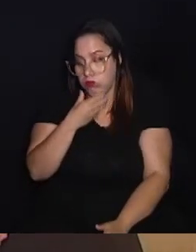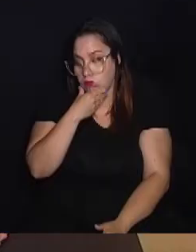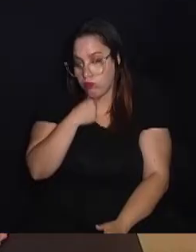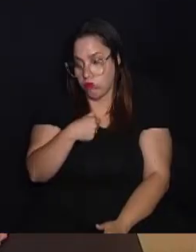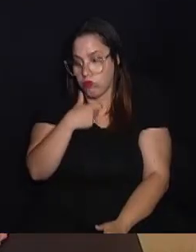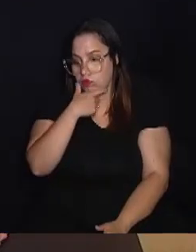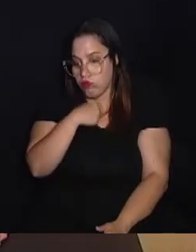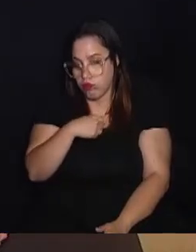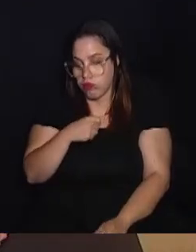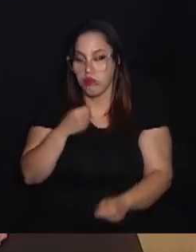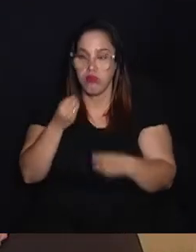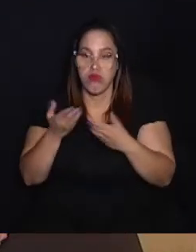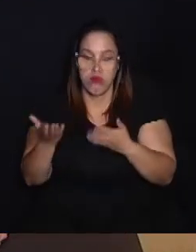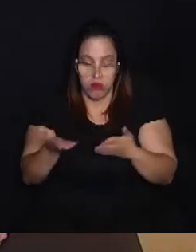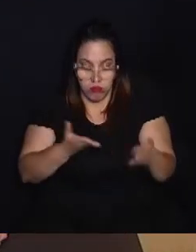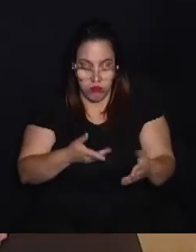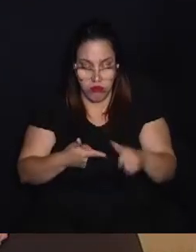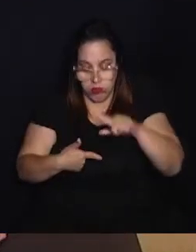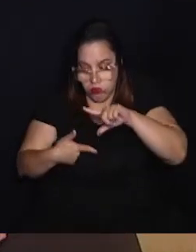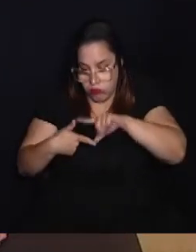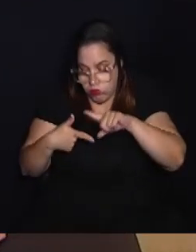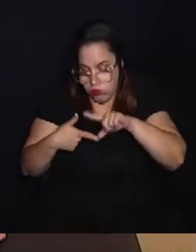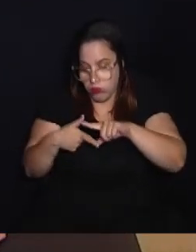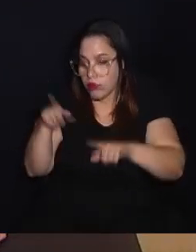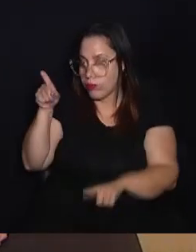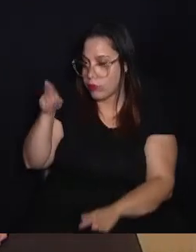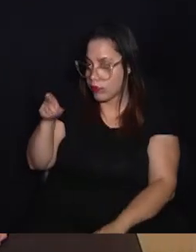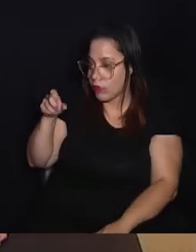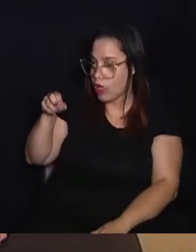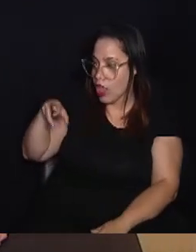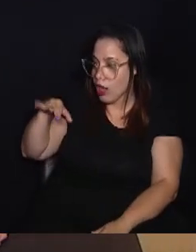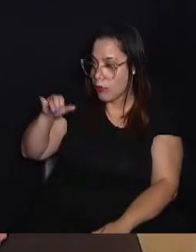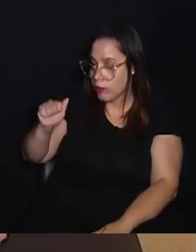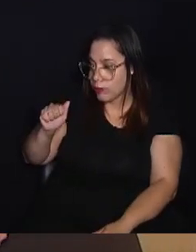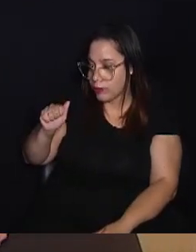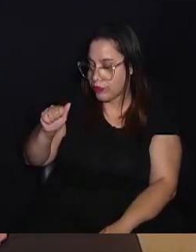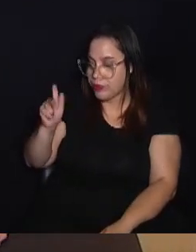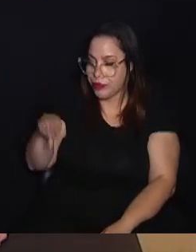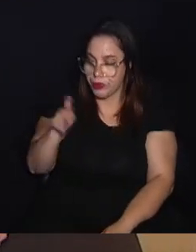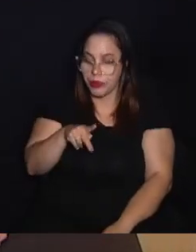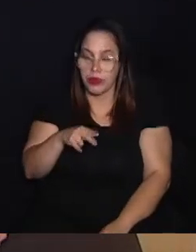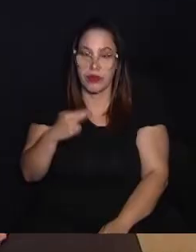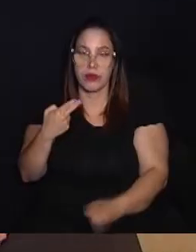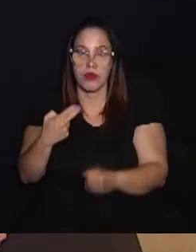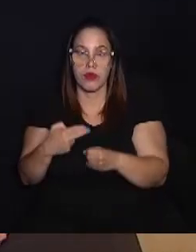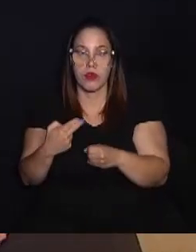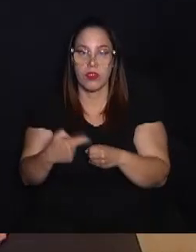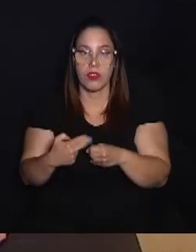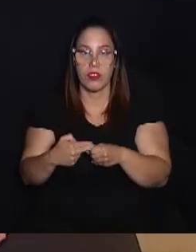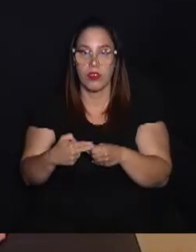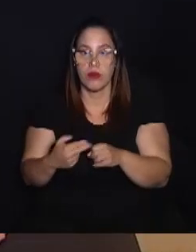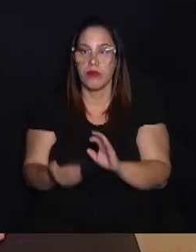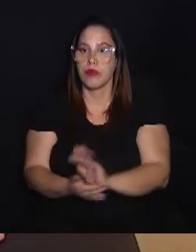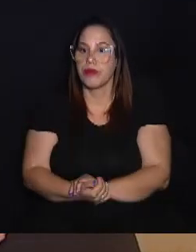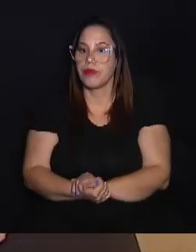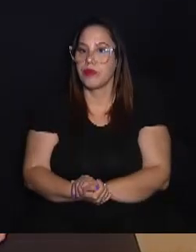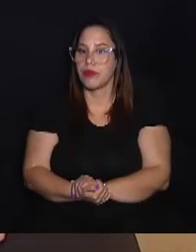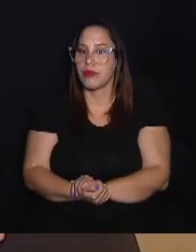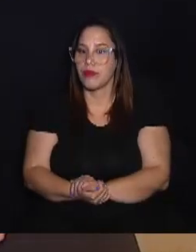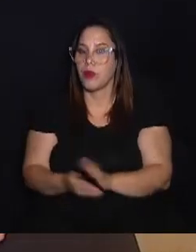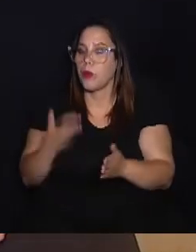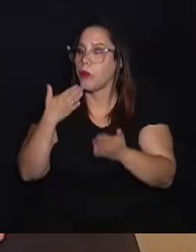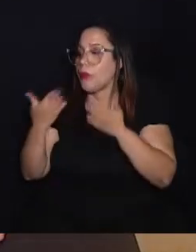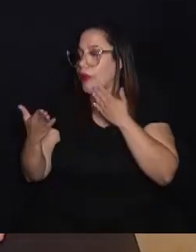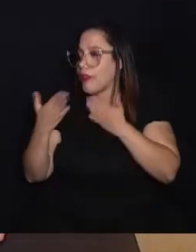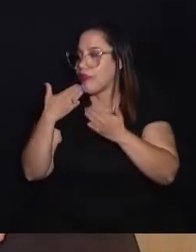Paulo Freire. Com a gente aqui no quadro está a Nima, não é? Que é professora da Faculdade de Educação da Unicamp e